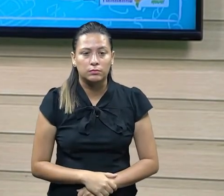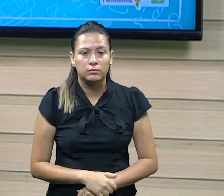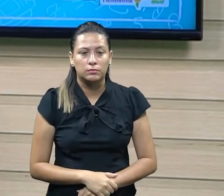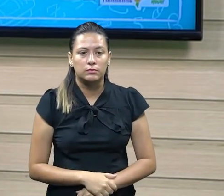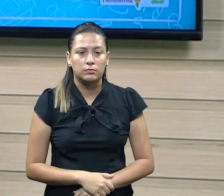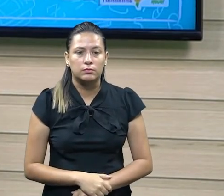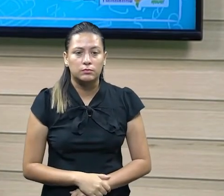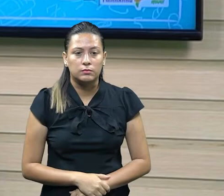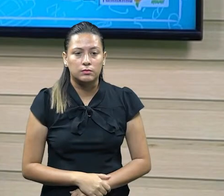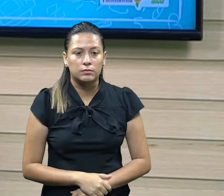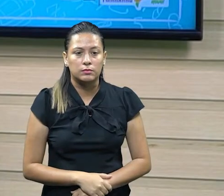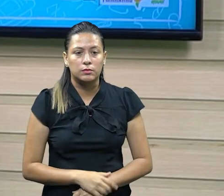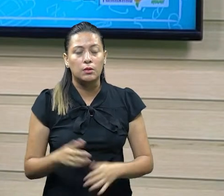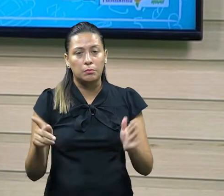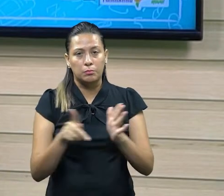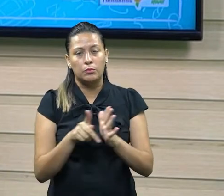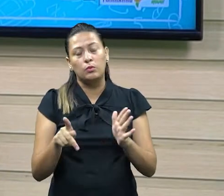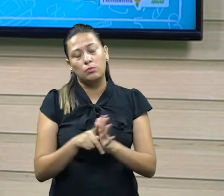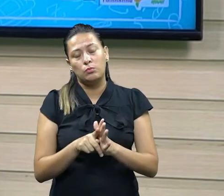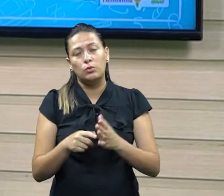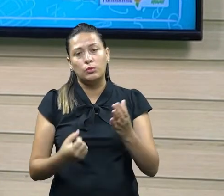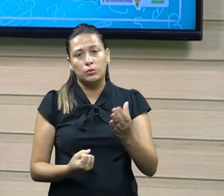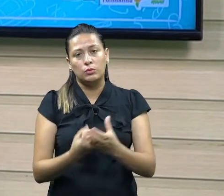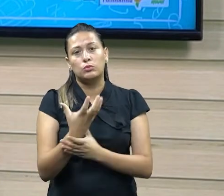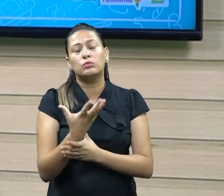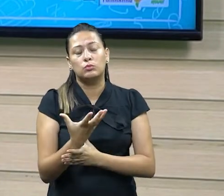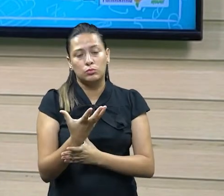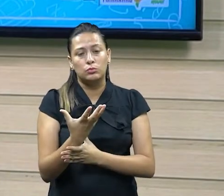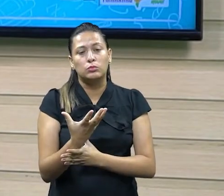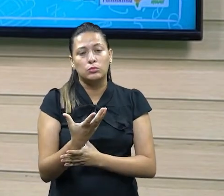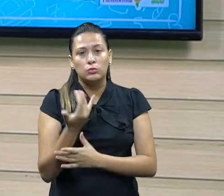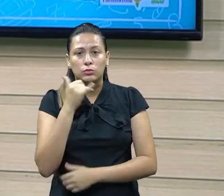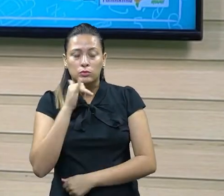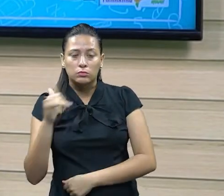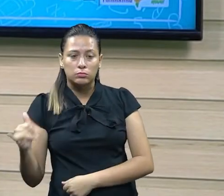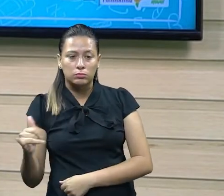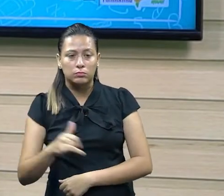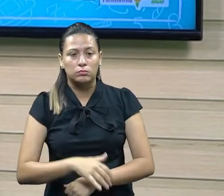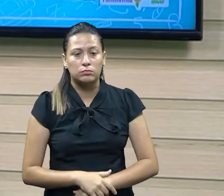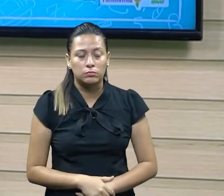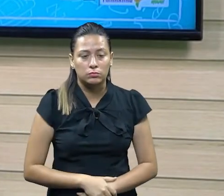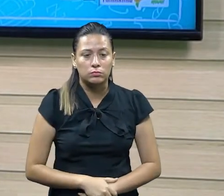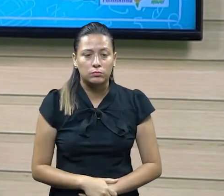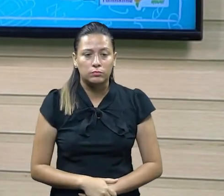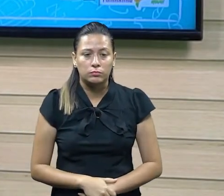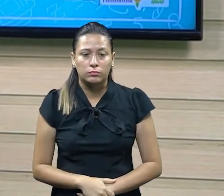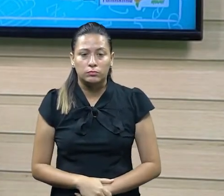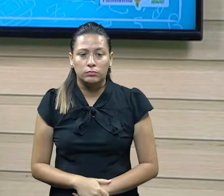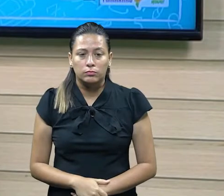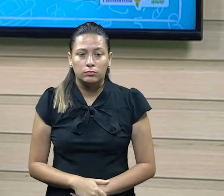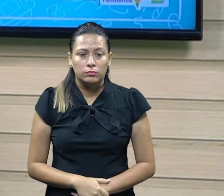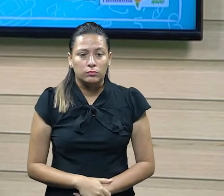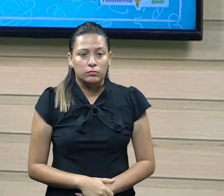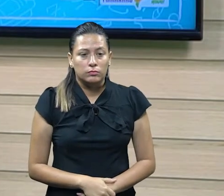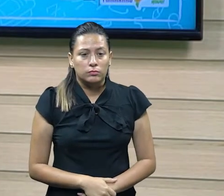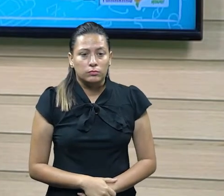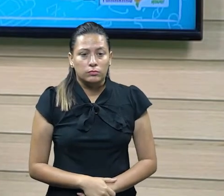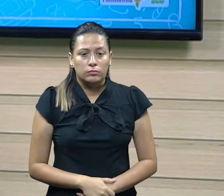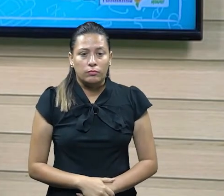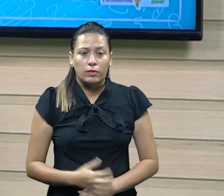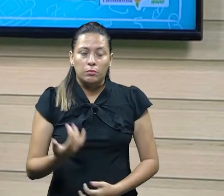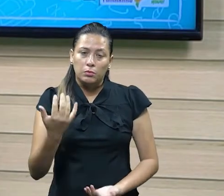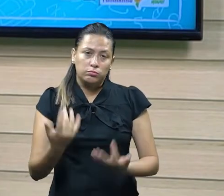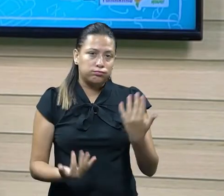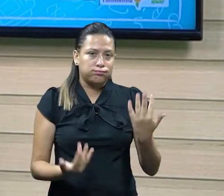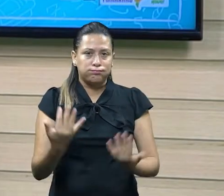rede elétrica, de origem elétrica. É claro que, mesmo de origem elétrica, pode acabar queimando outro tipo